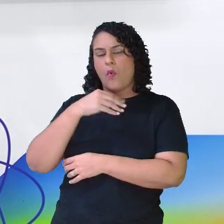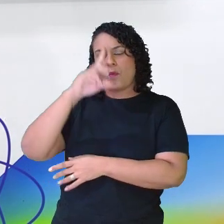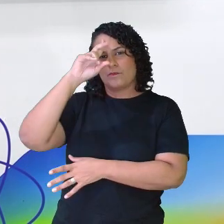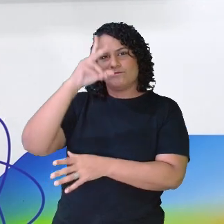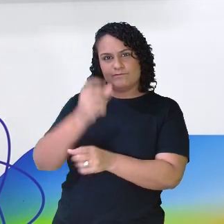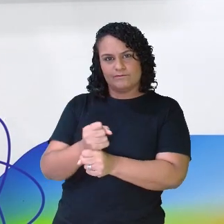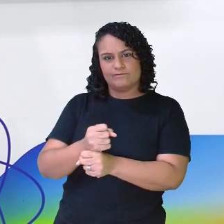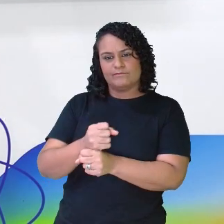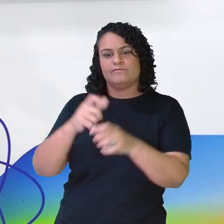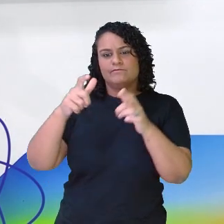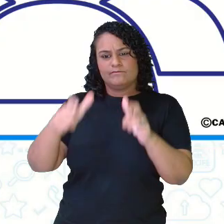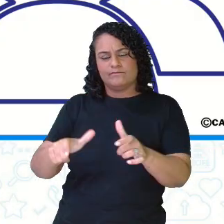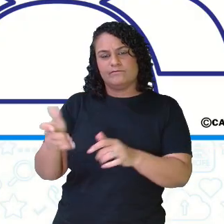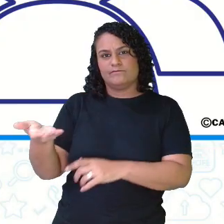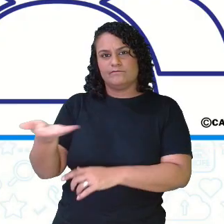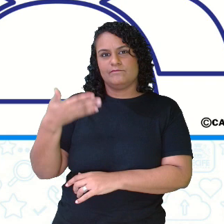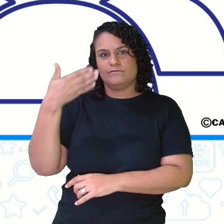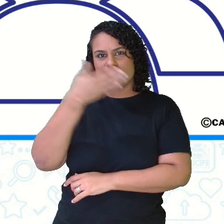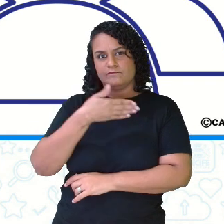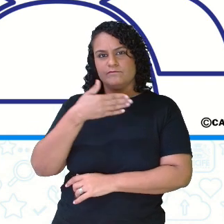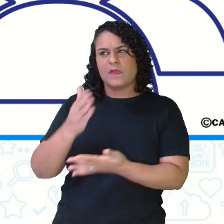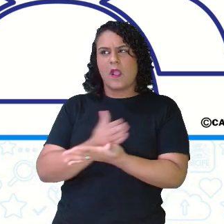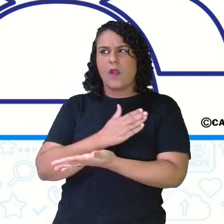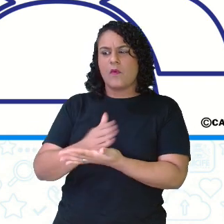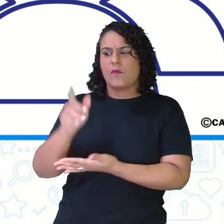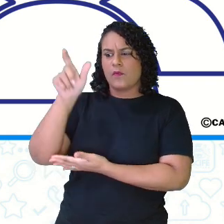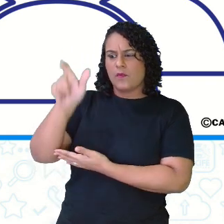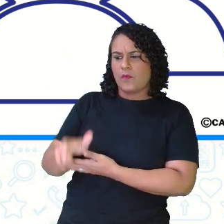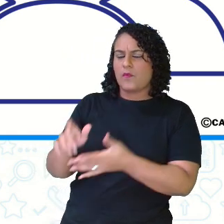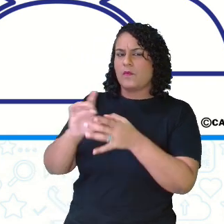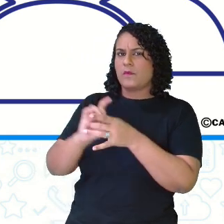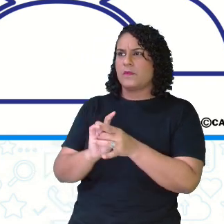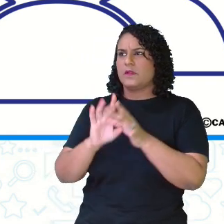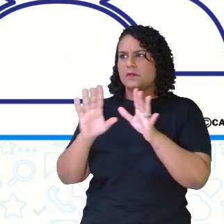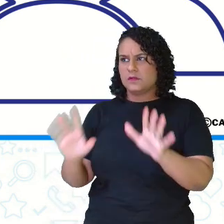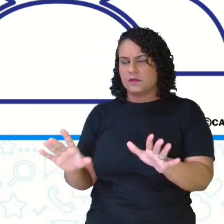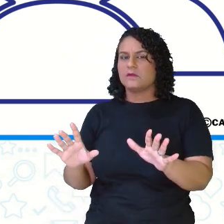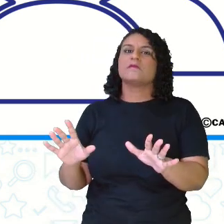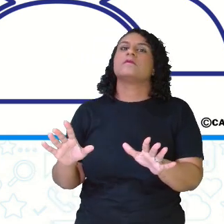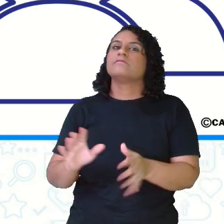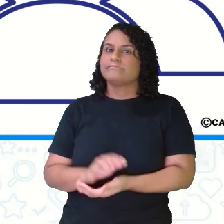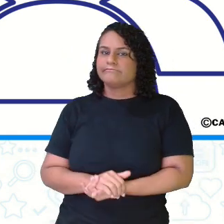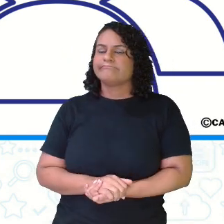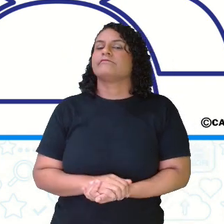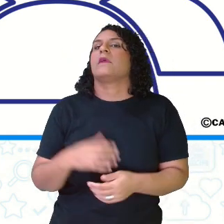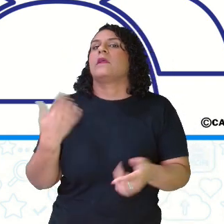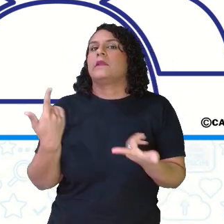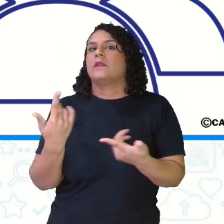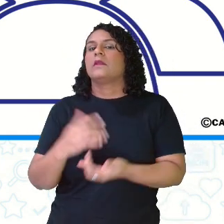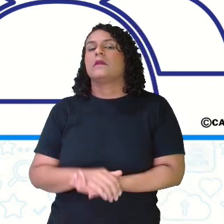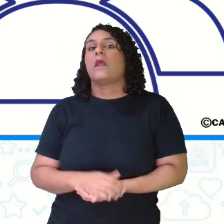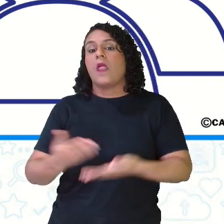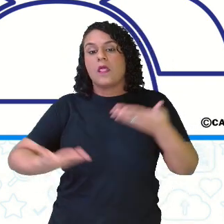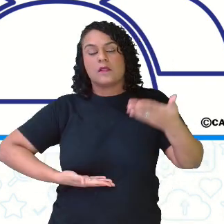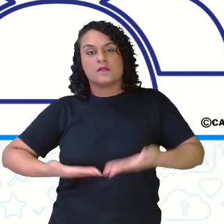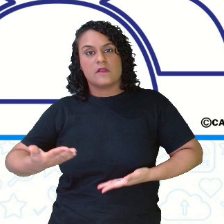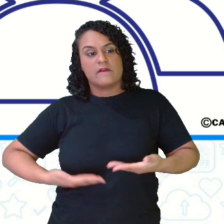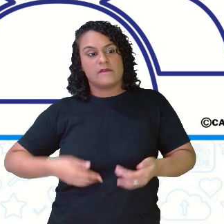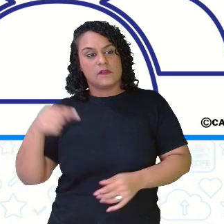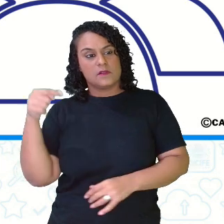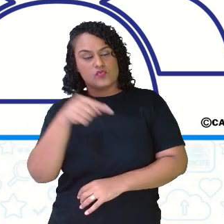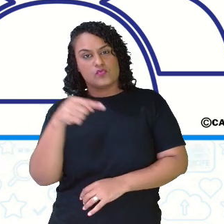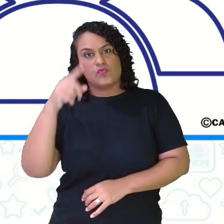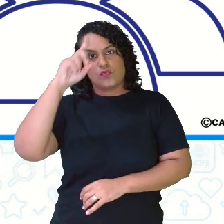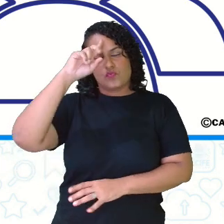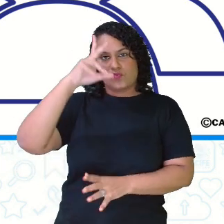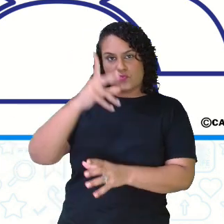engenho. Nós tínhamos alguns homens livres que trabalhavam para os senhores de engenho. Nós tínhamos o capataz,